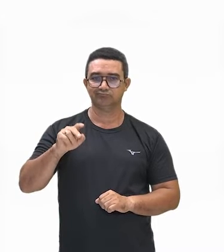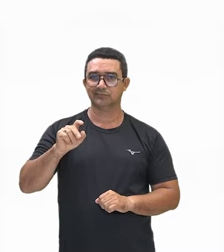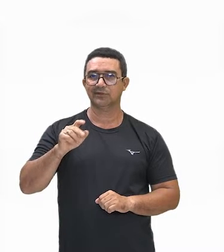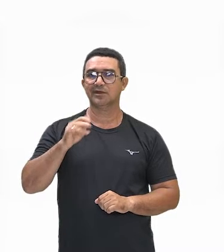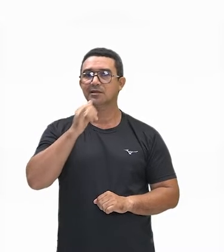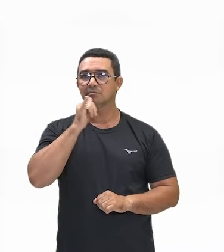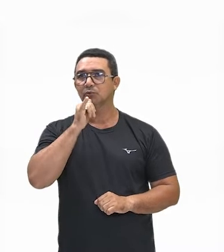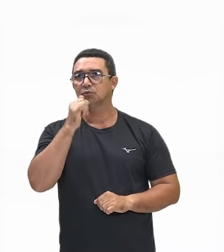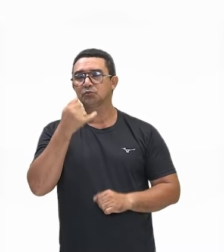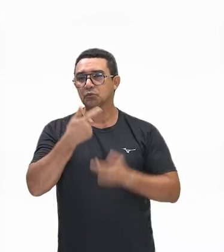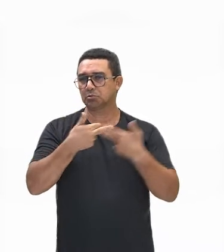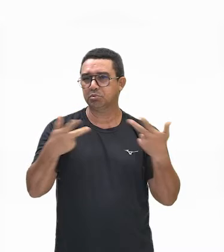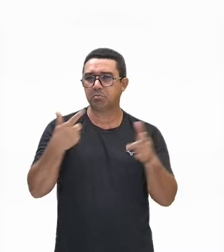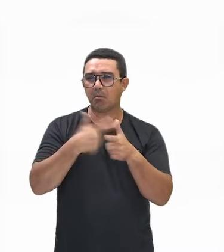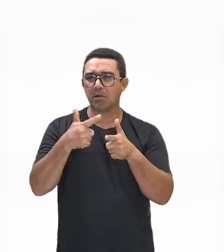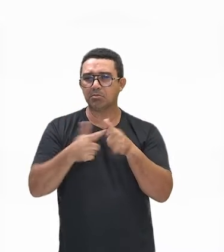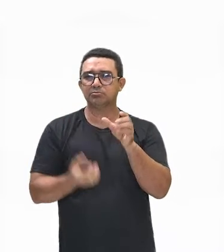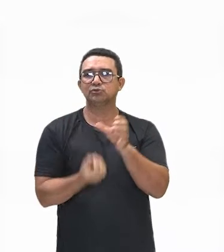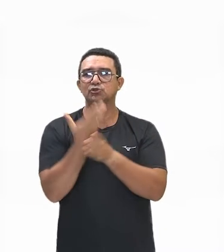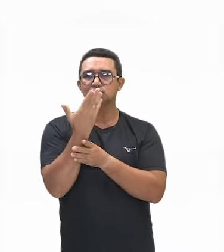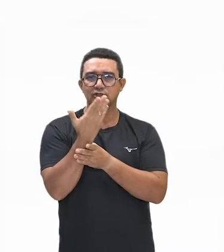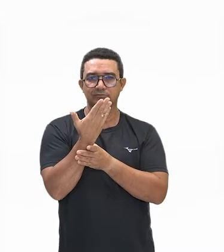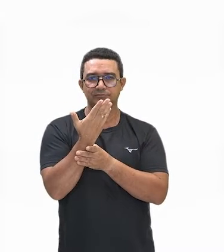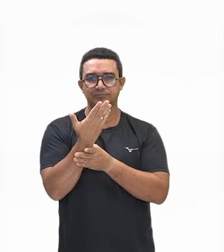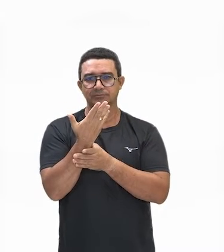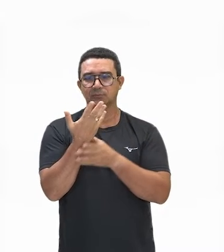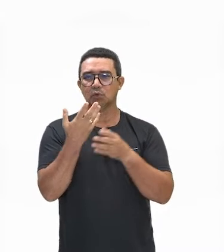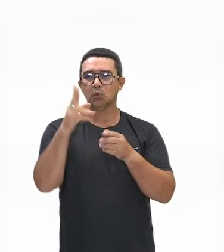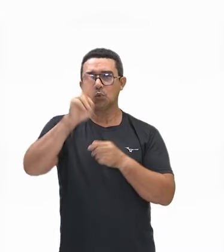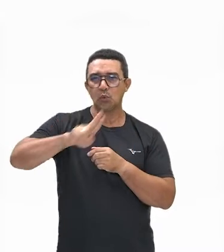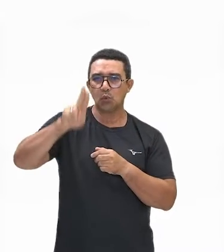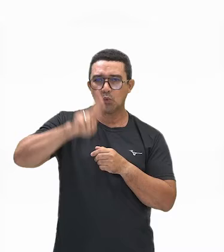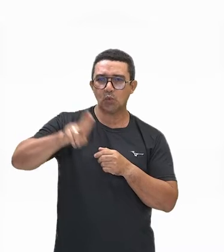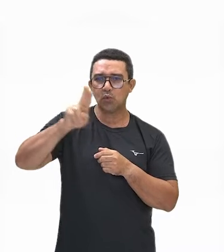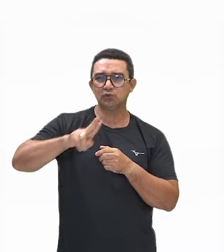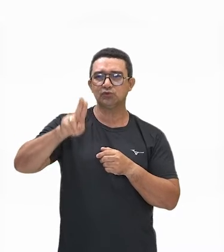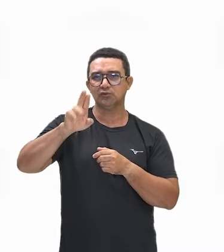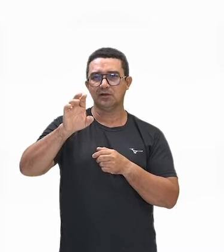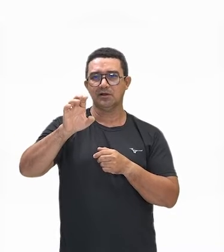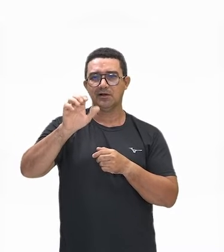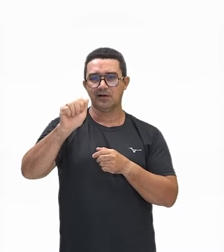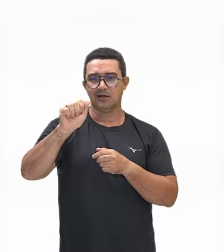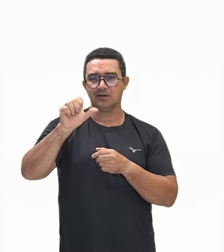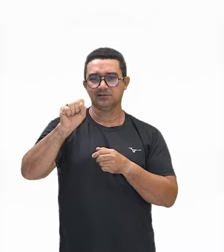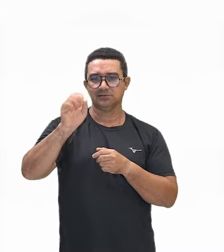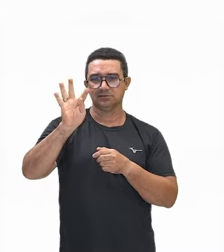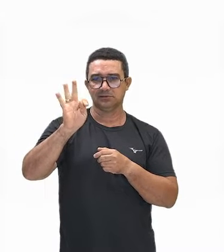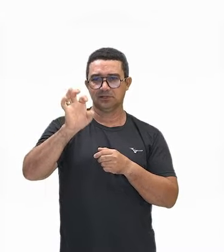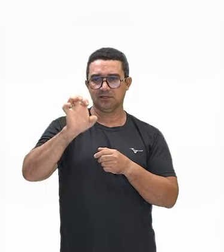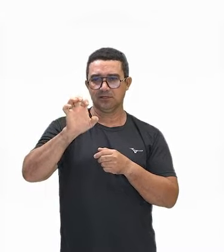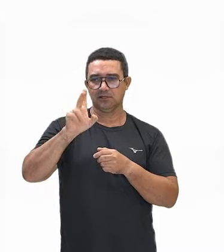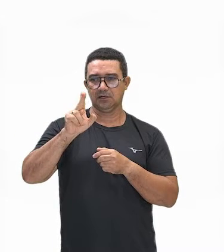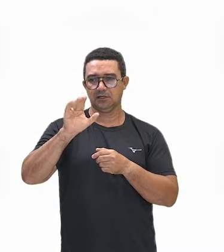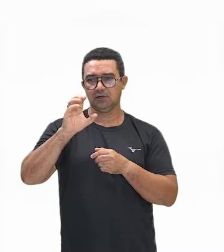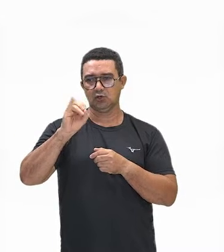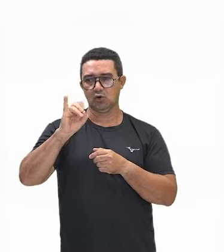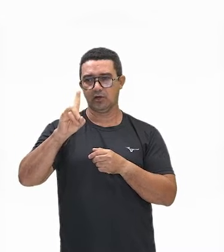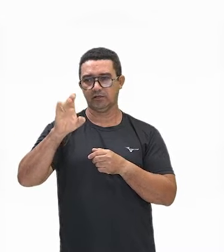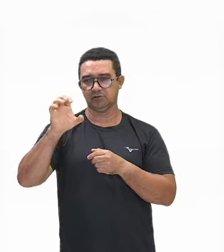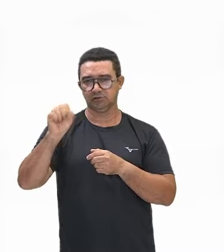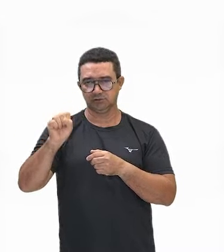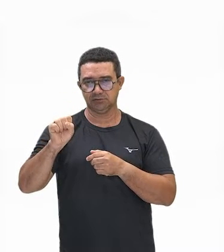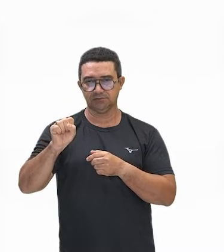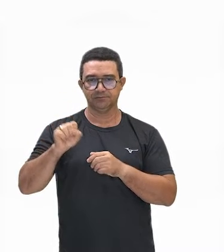desses esteroides, tá? Nós temos, então, severe acne, a palavrinha acne é o que nós conhecemos,